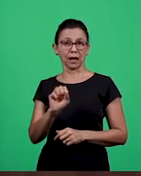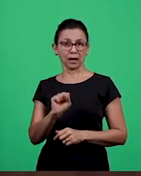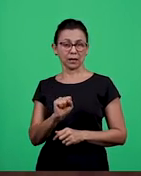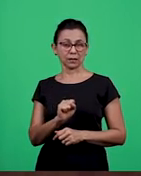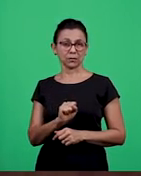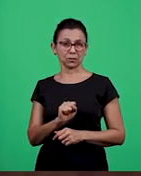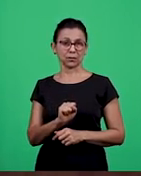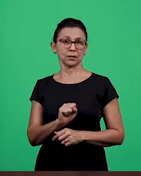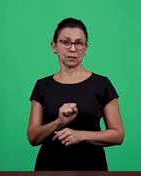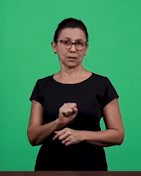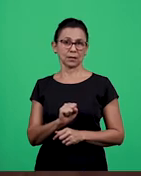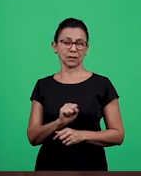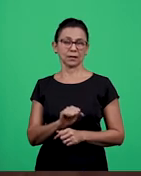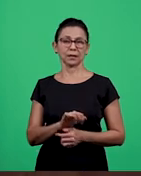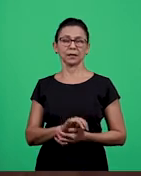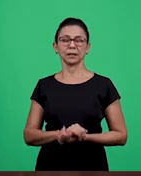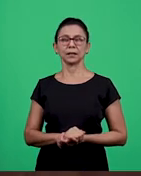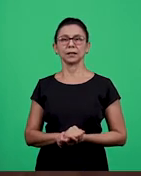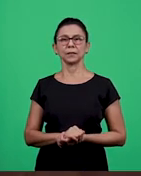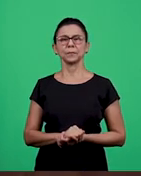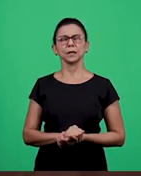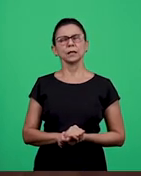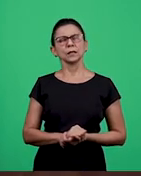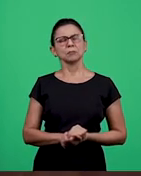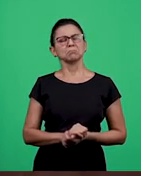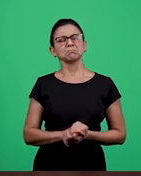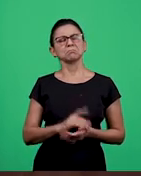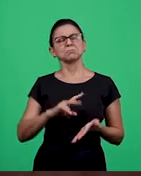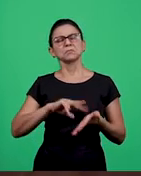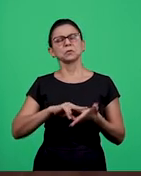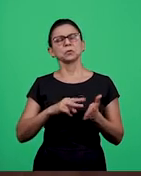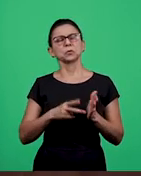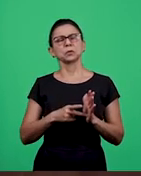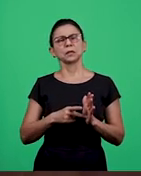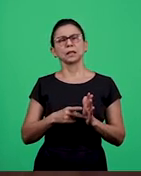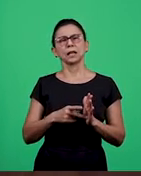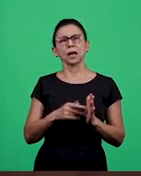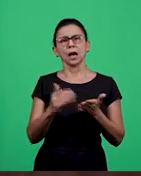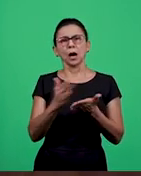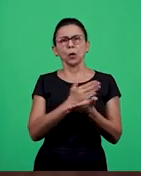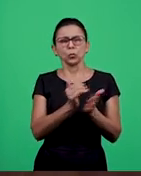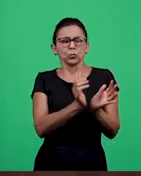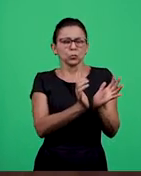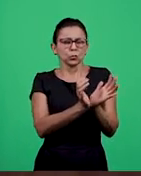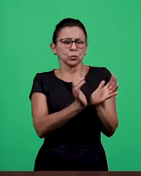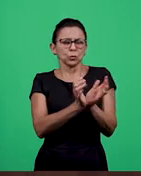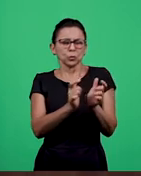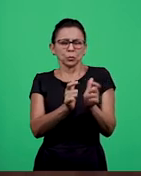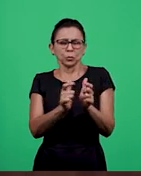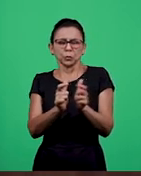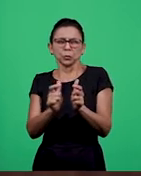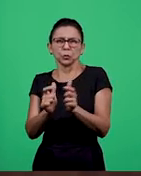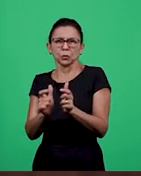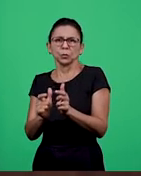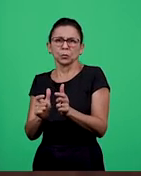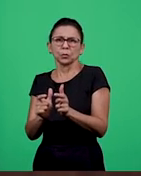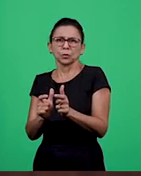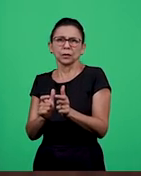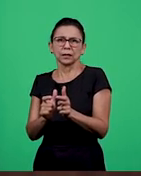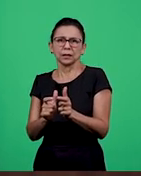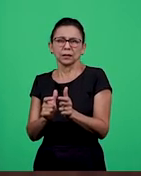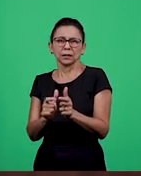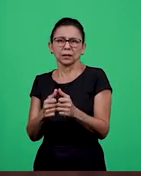né? Então, o que, que nós vemos com isso? Que lá naquela época